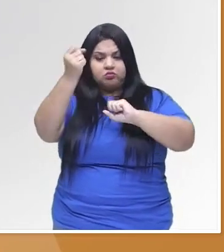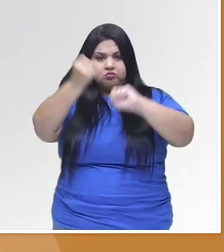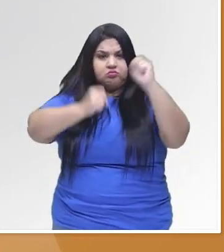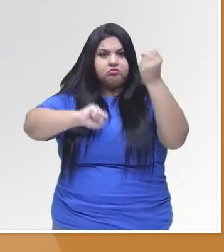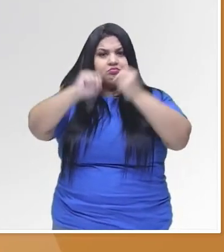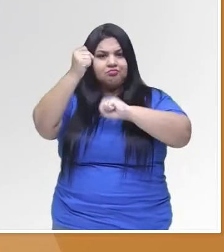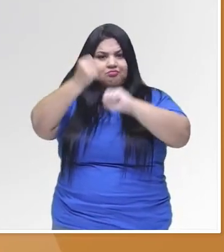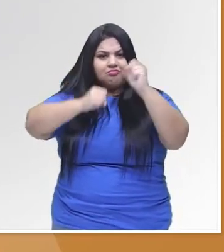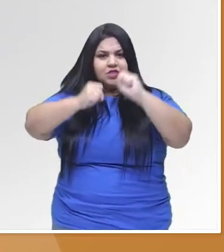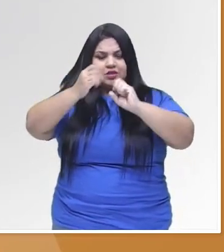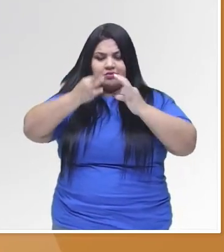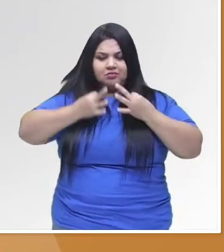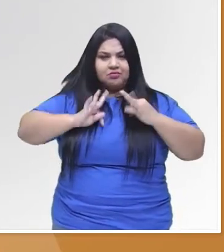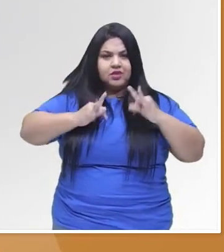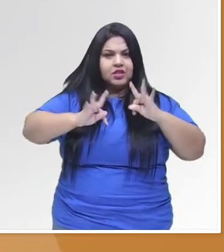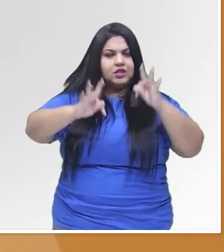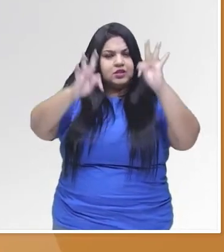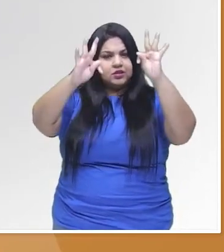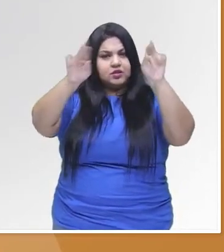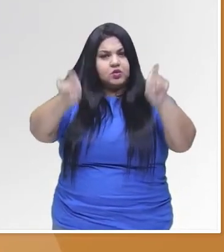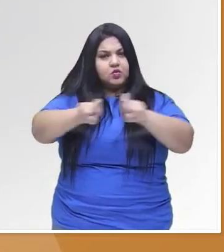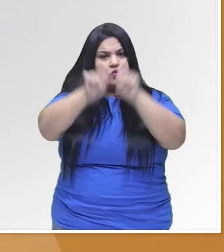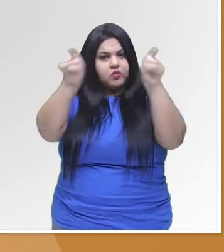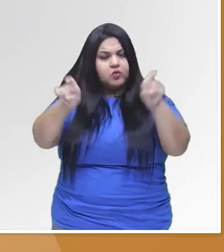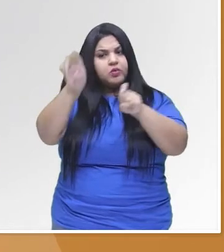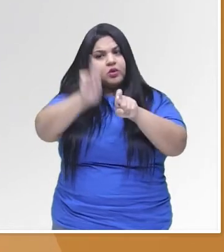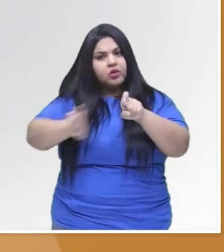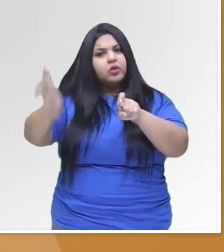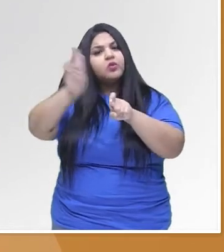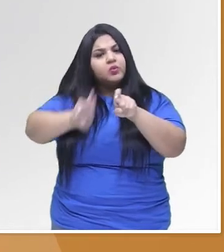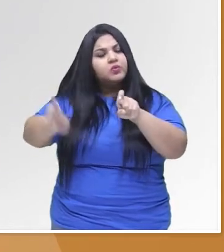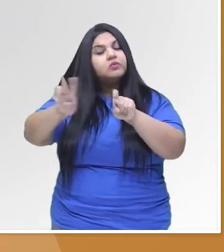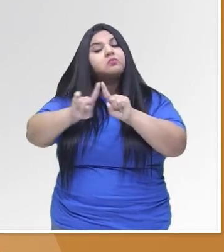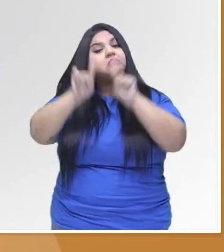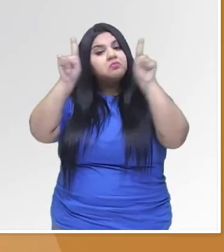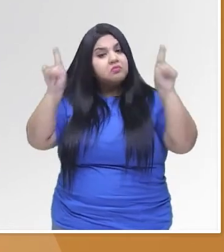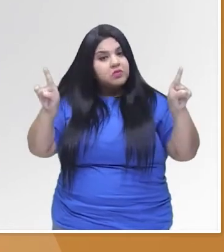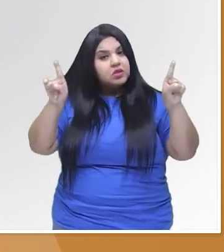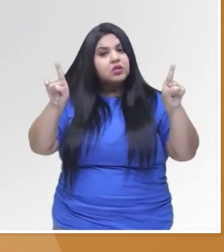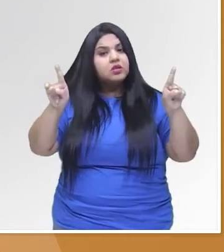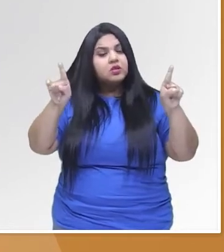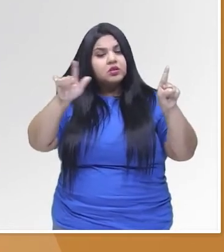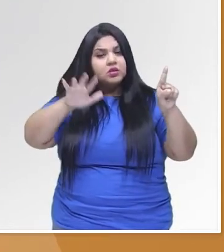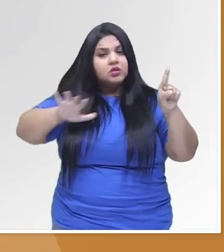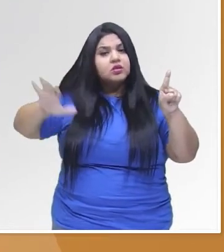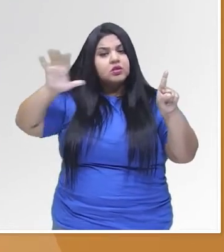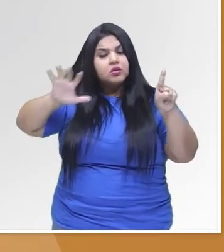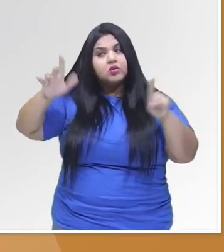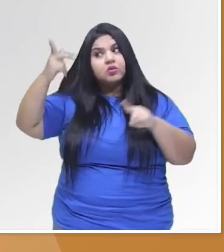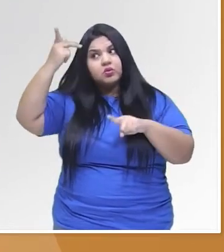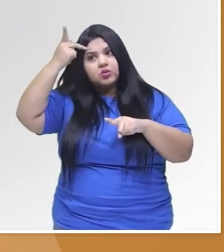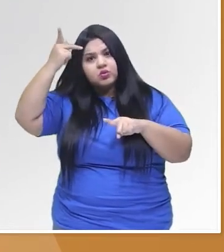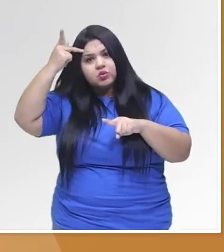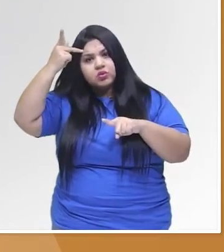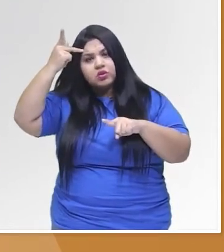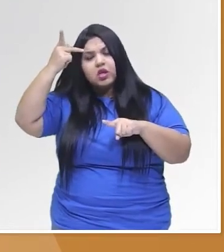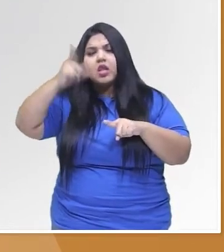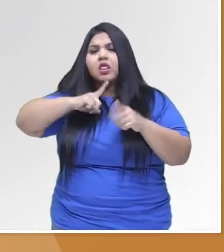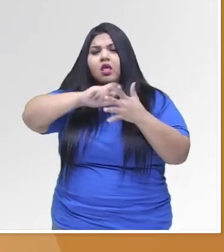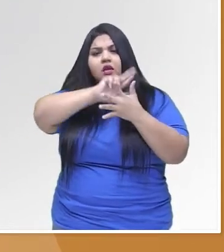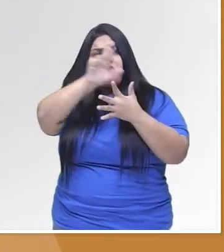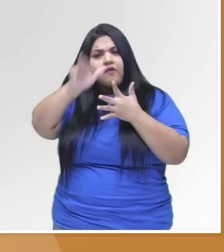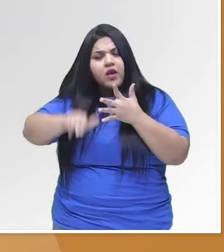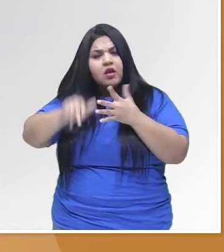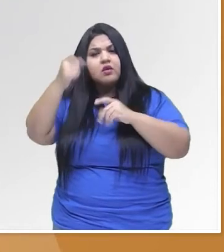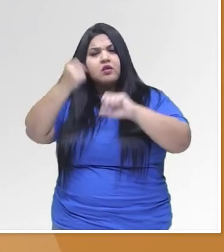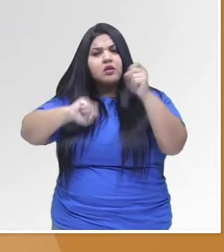tá? Já é informatizada, diga-se de passagem. Mas, nessa região metropolitana de São Paulo, temos aí várias fábricas,